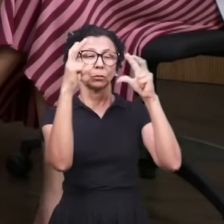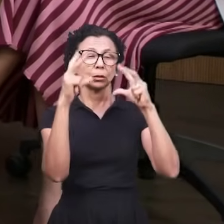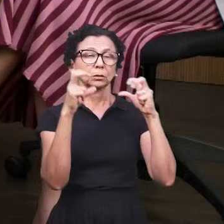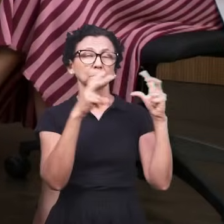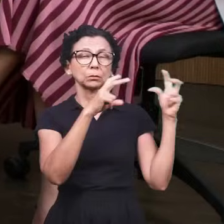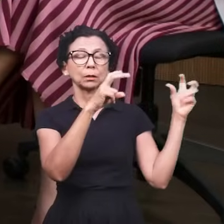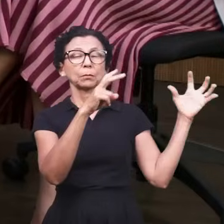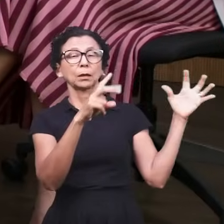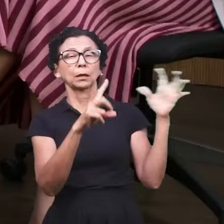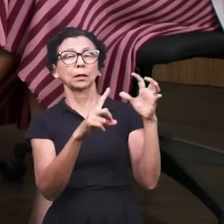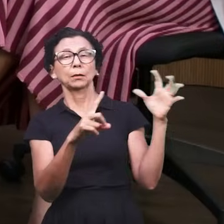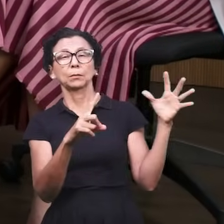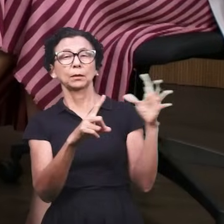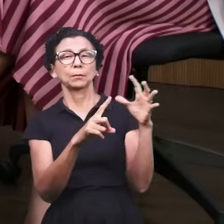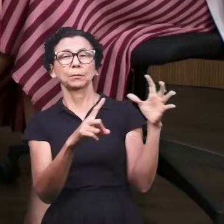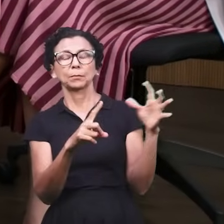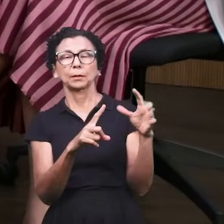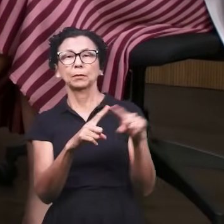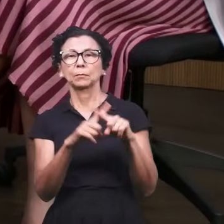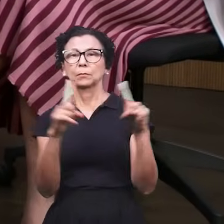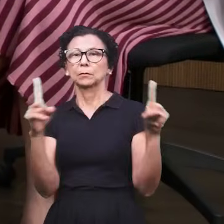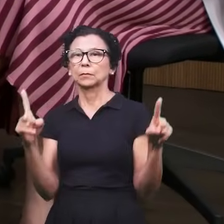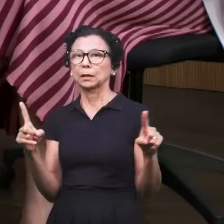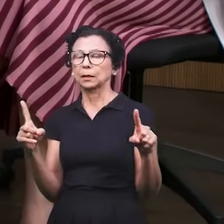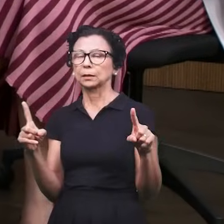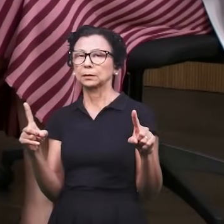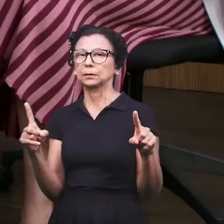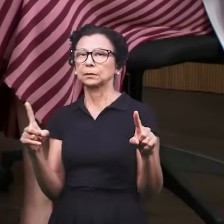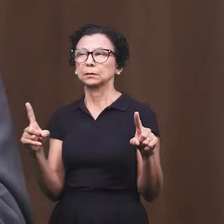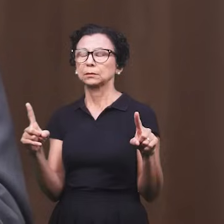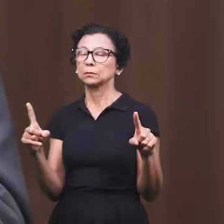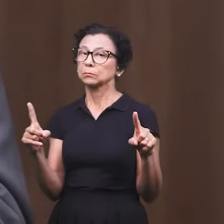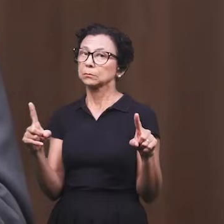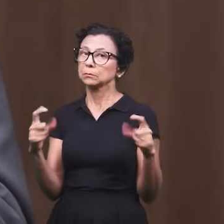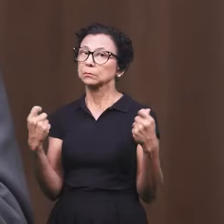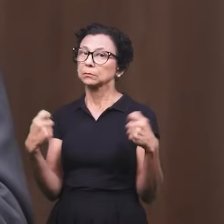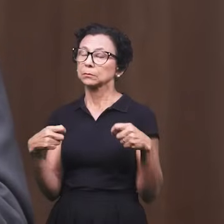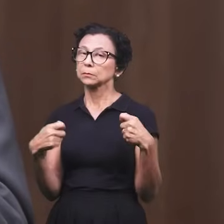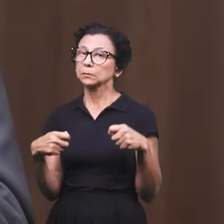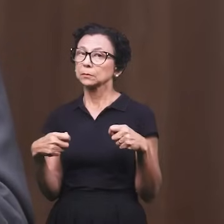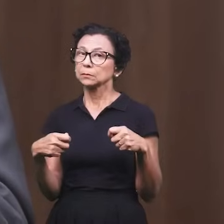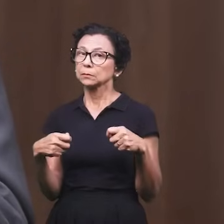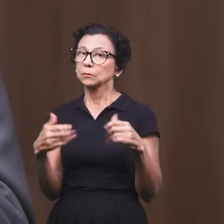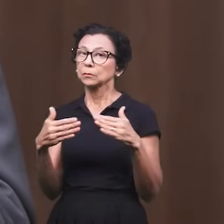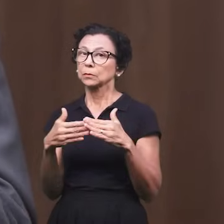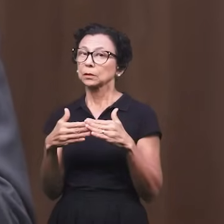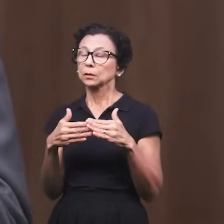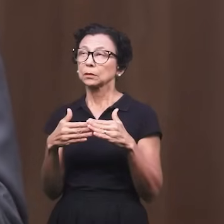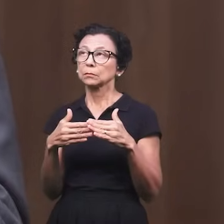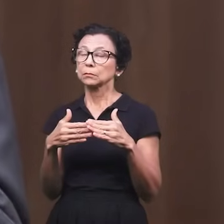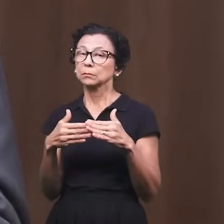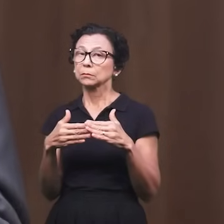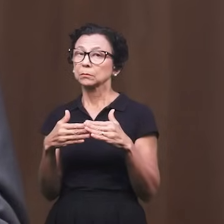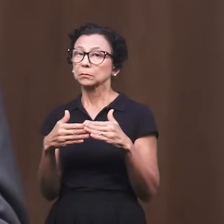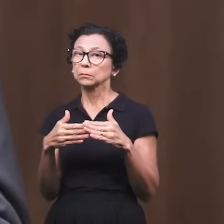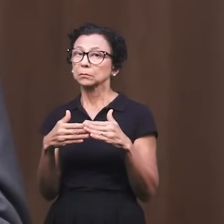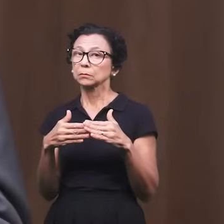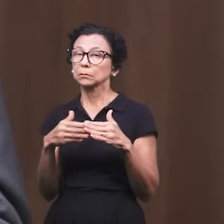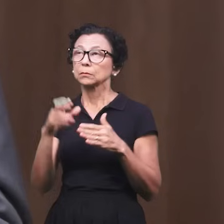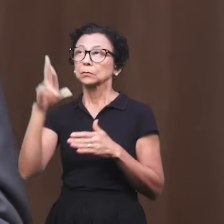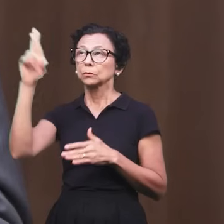Senhor. Quando a mente é o palco das grandes